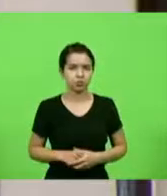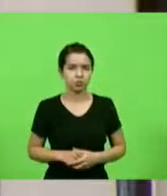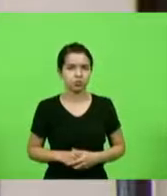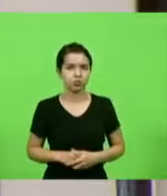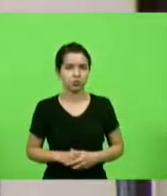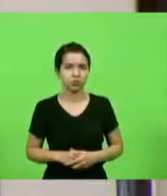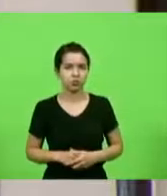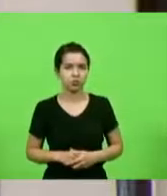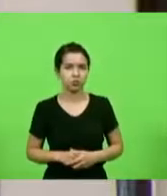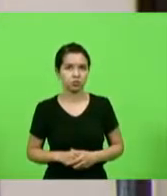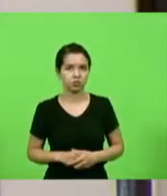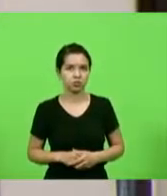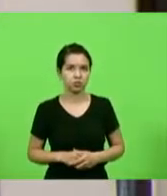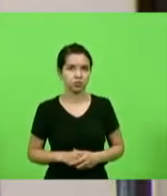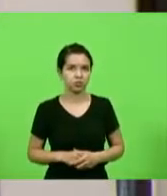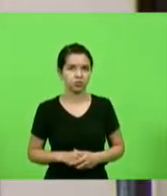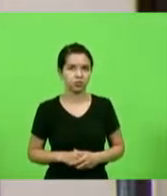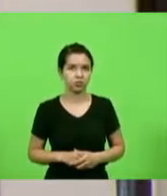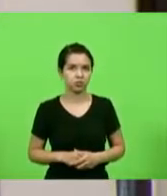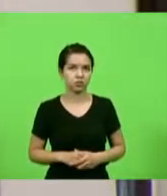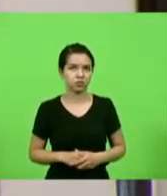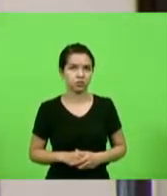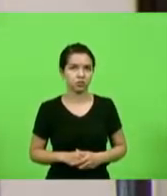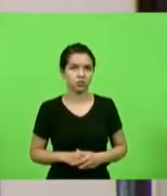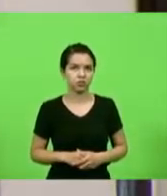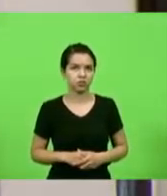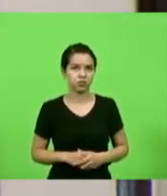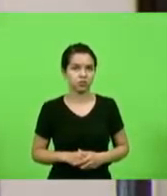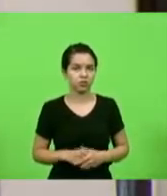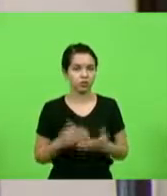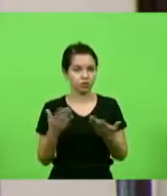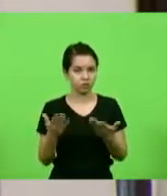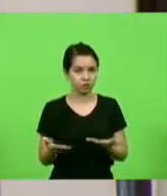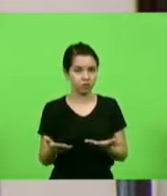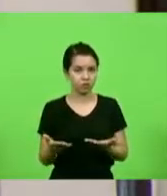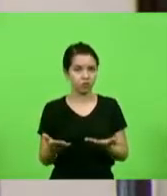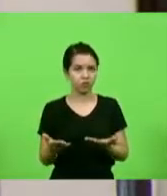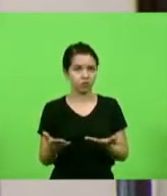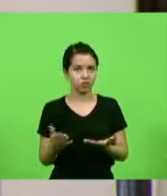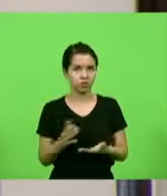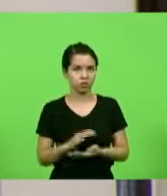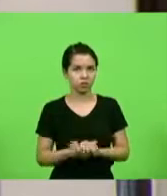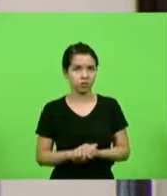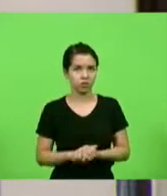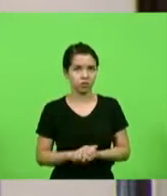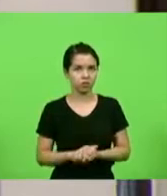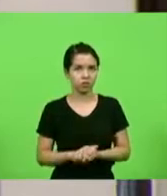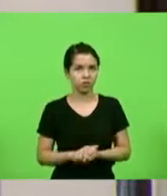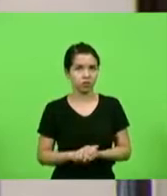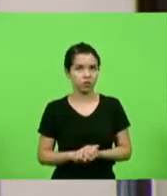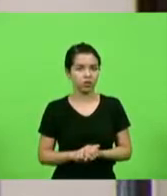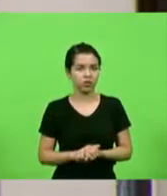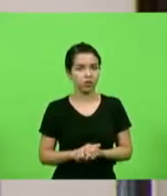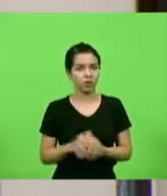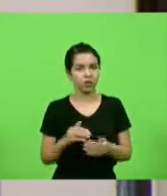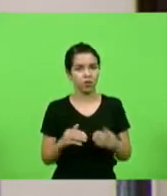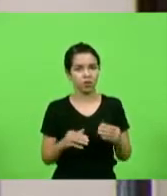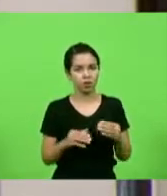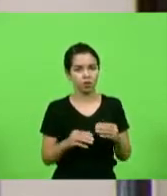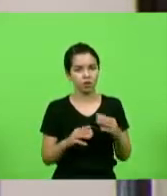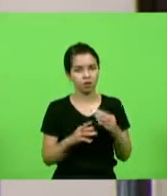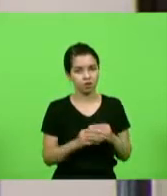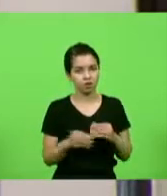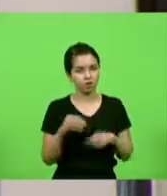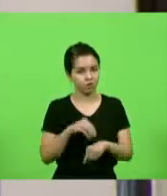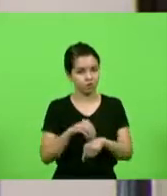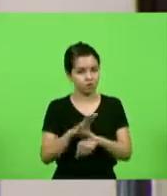só por uma questão de esclarecimento, para dizer ao deputado... Vossa Excelência foi citada, deputada? Sim. Não, não, é só para contribuir com o debate mesmo. Para encaminhamento